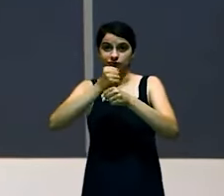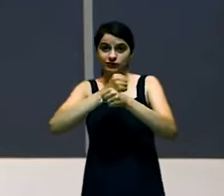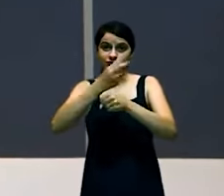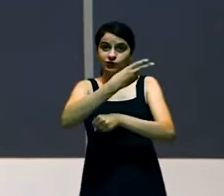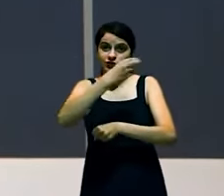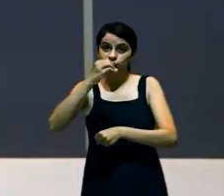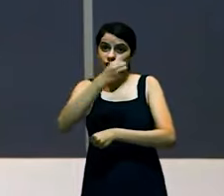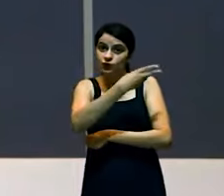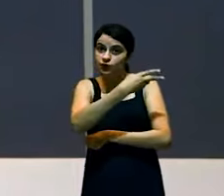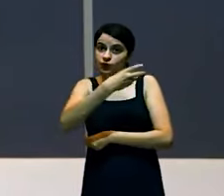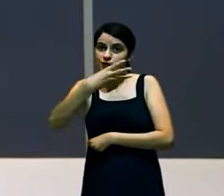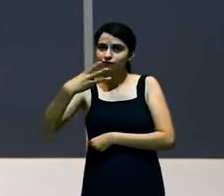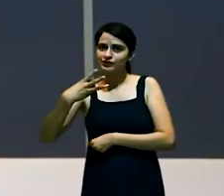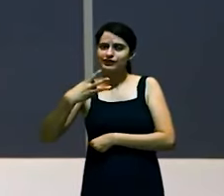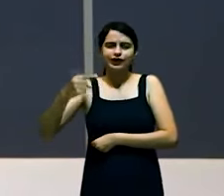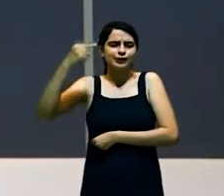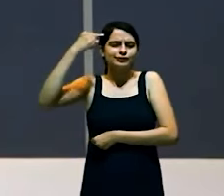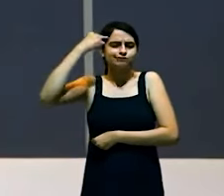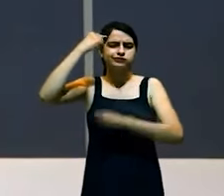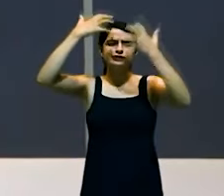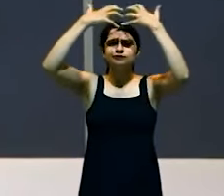eu fiz para mim um projeto,